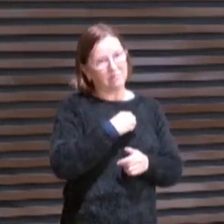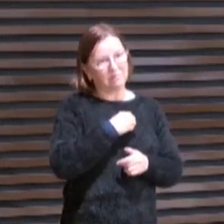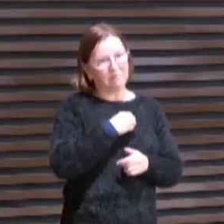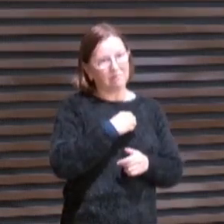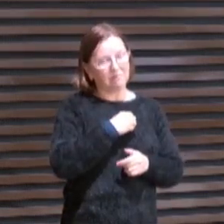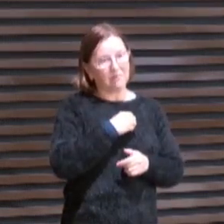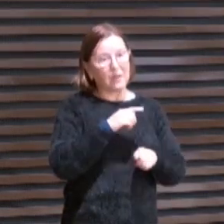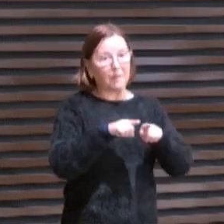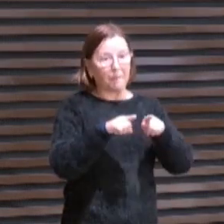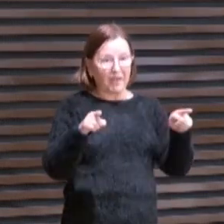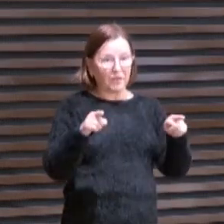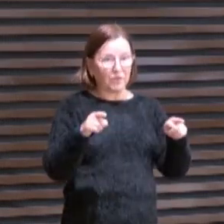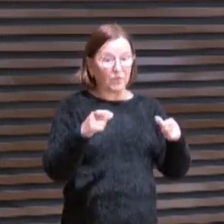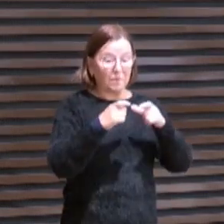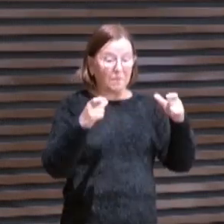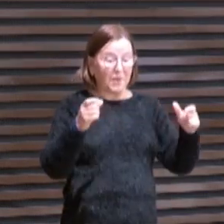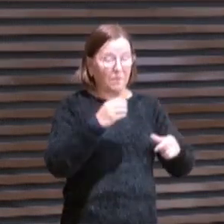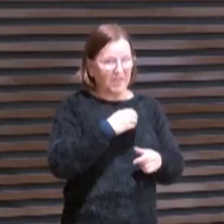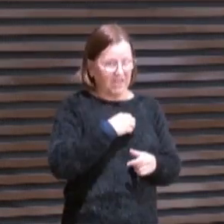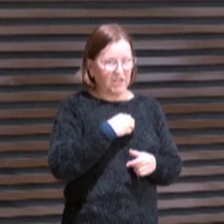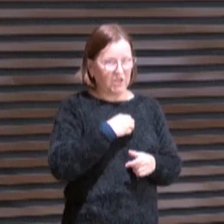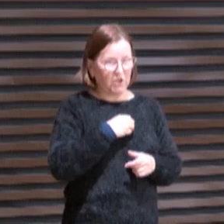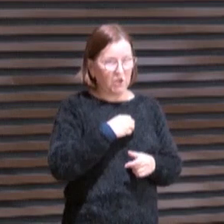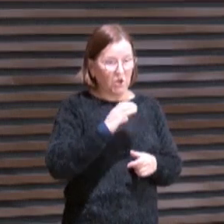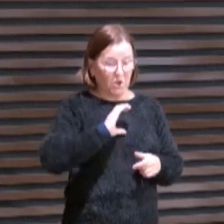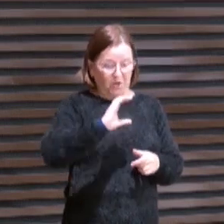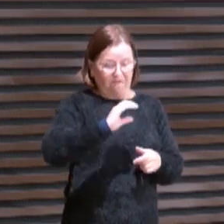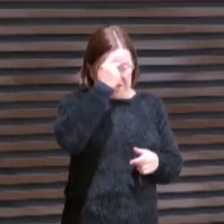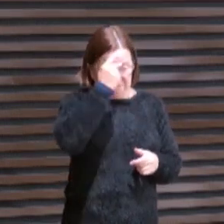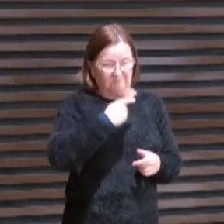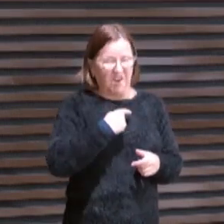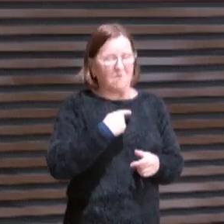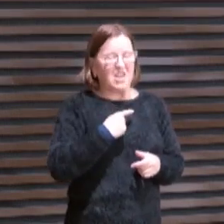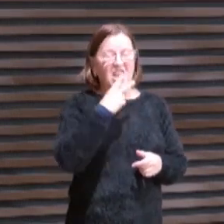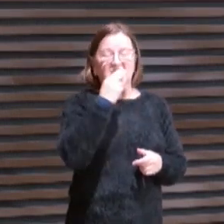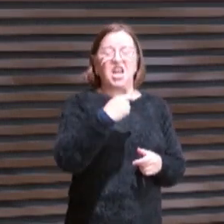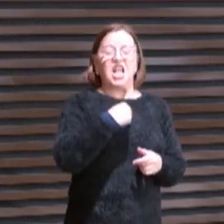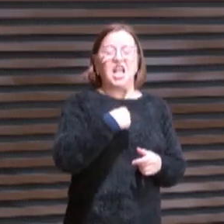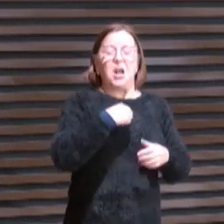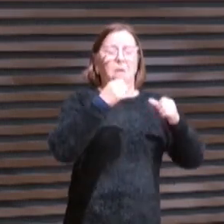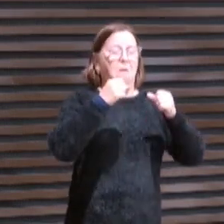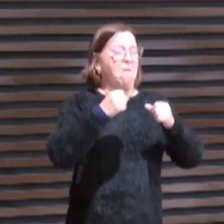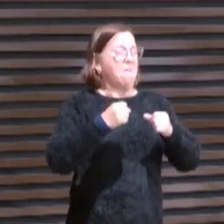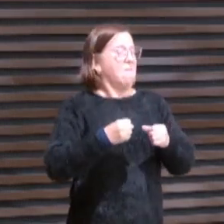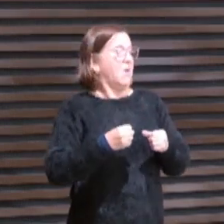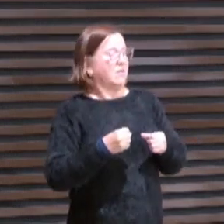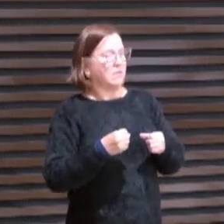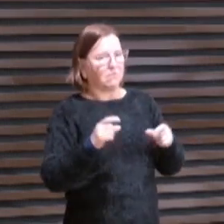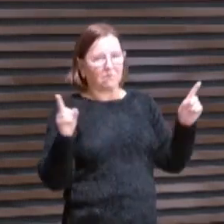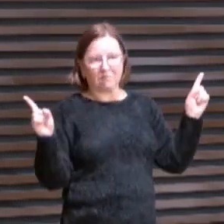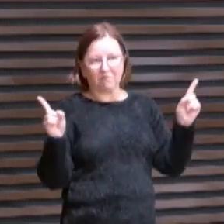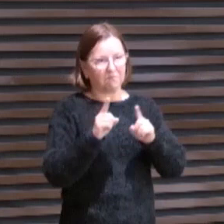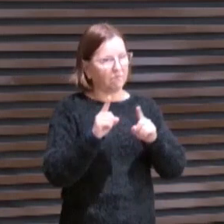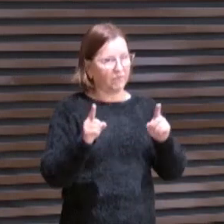você tem é você confiar em você mesmo. Achar que você pode se sustentar diante desse mundo. E você não pode.